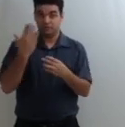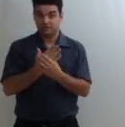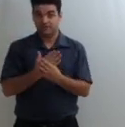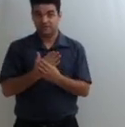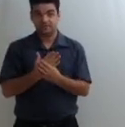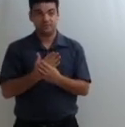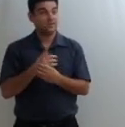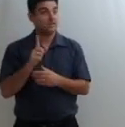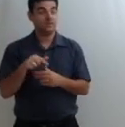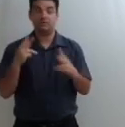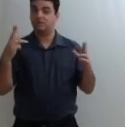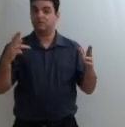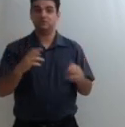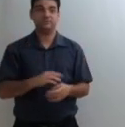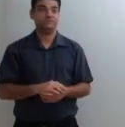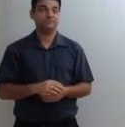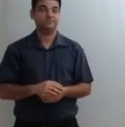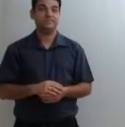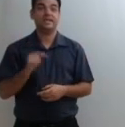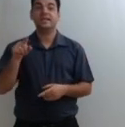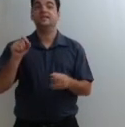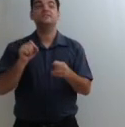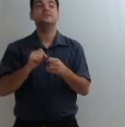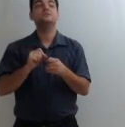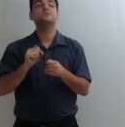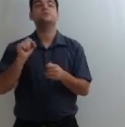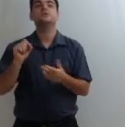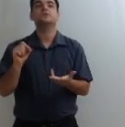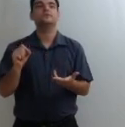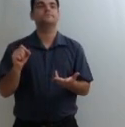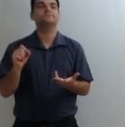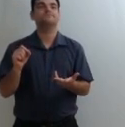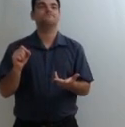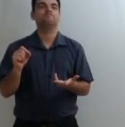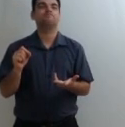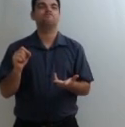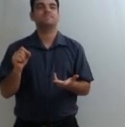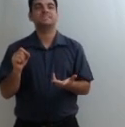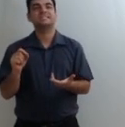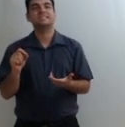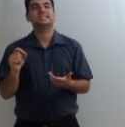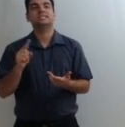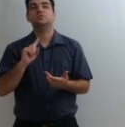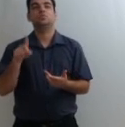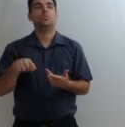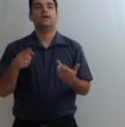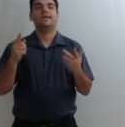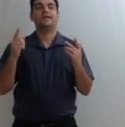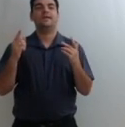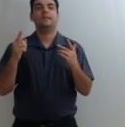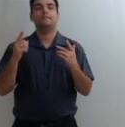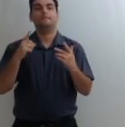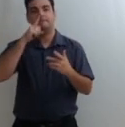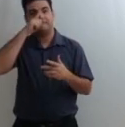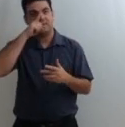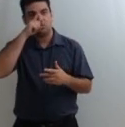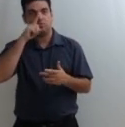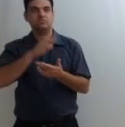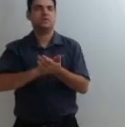falta grave que esse paciente cometeu sequer é uma falta grave que tem uma especial gravidade. Né? Como eu